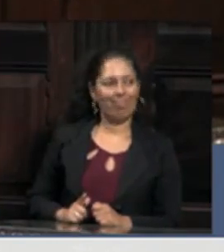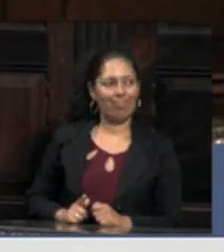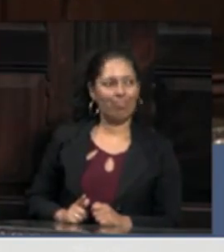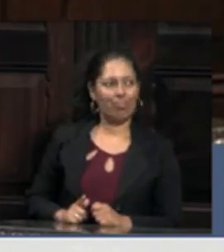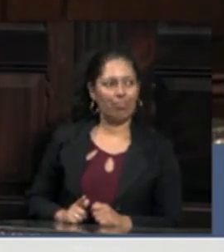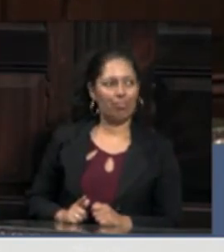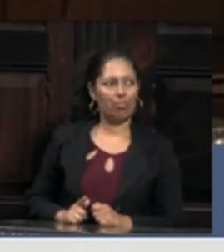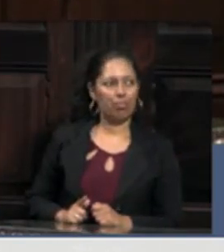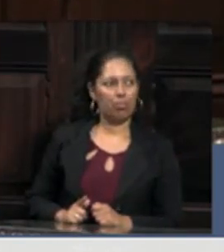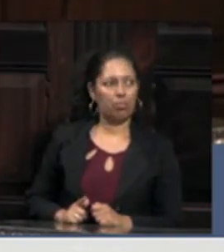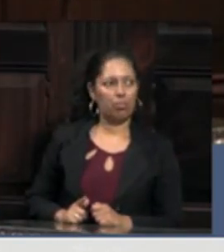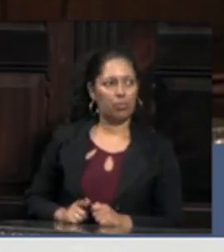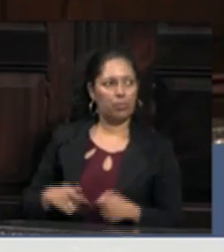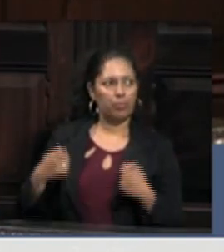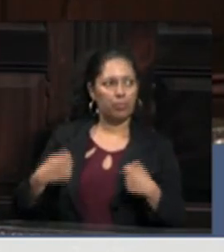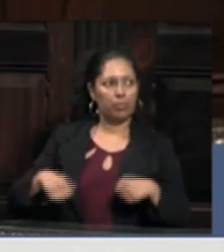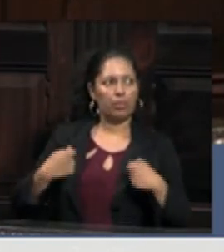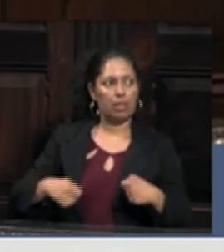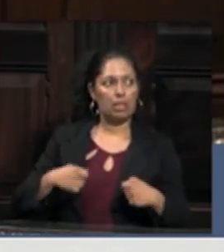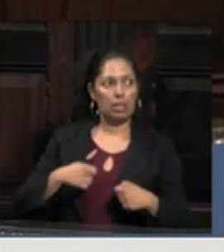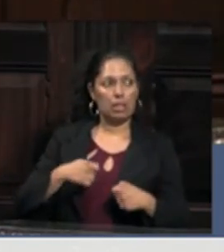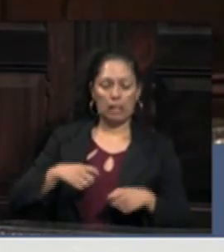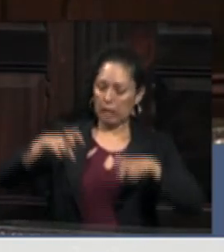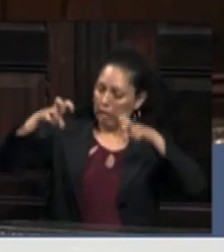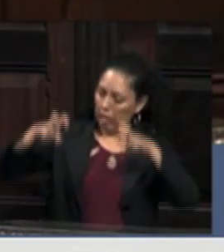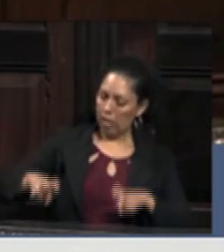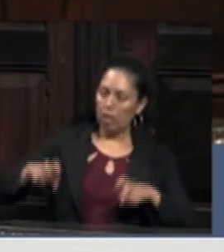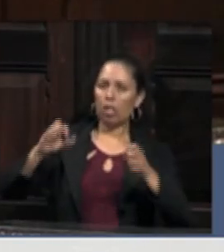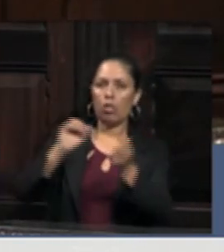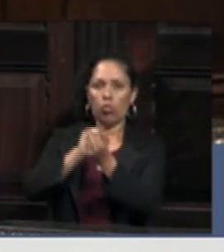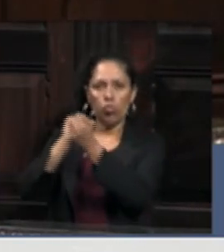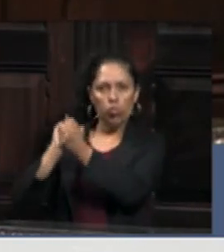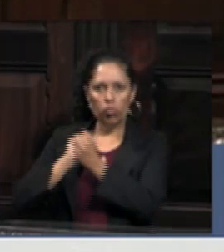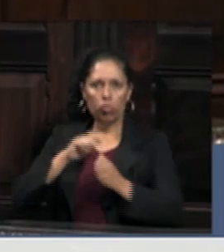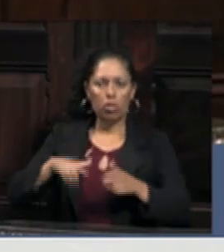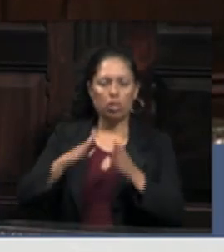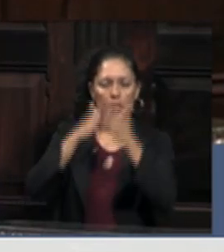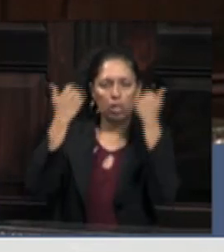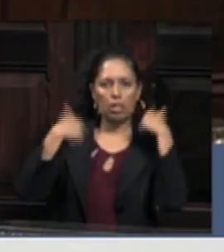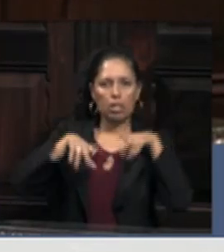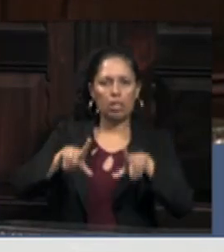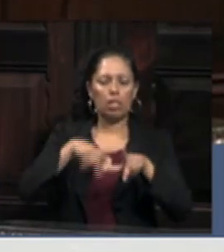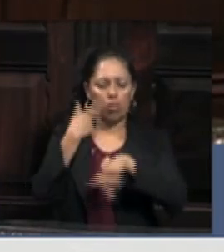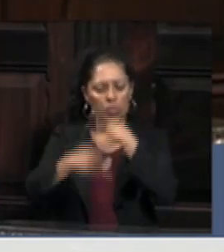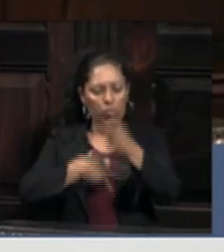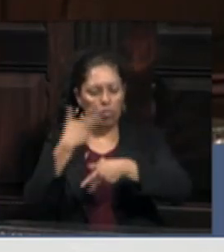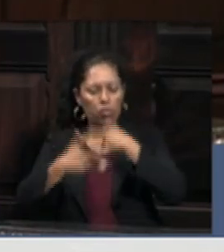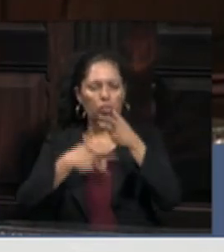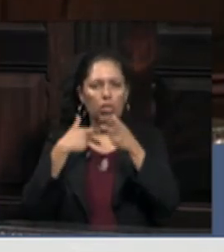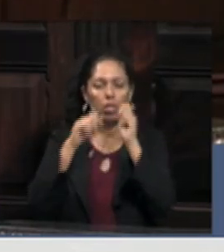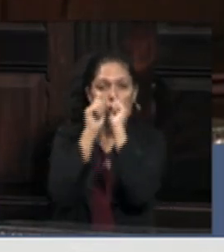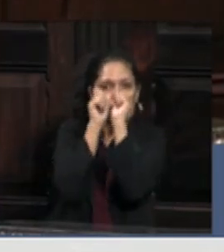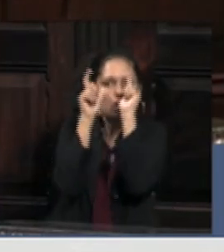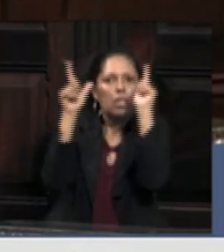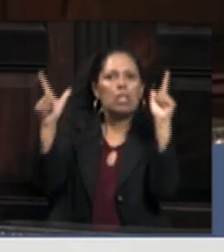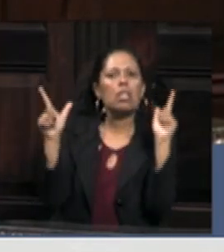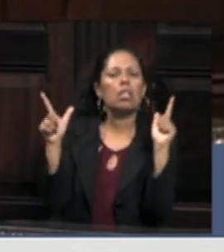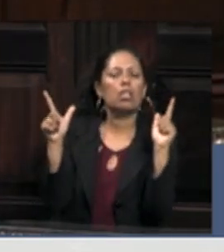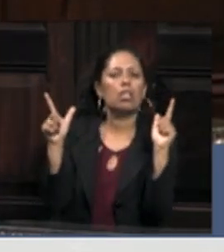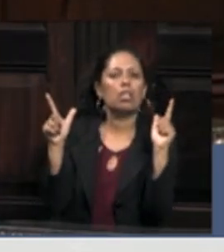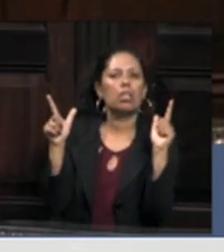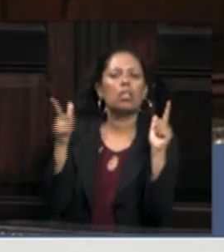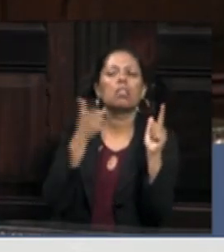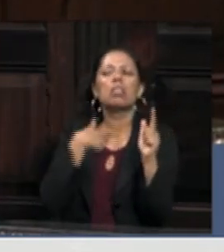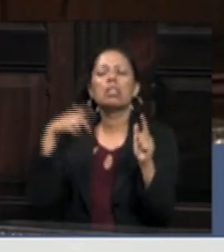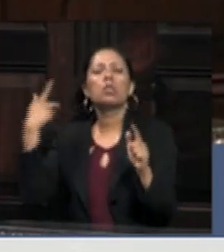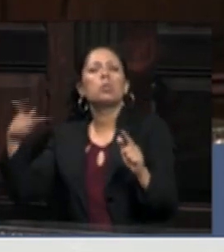Para concluir, por favor, deputado. tem que estabelecer um diálogo mais próximo com essa casa para deixar claro quais são as